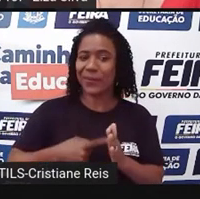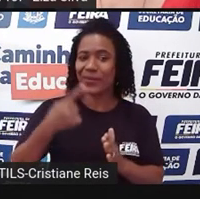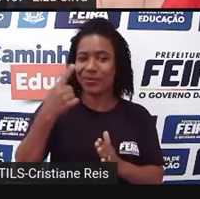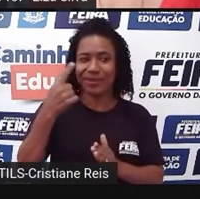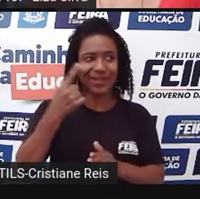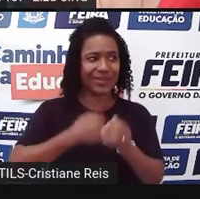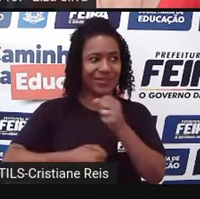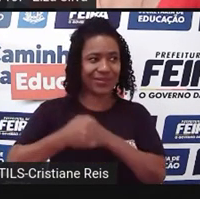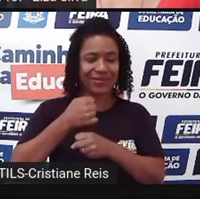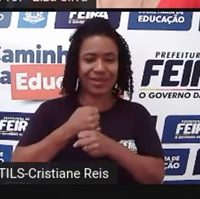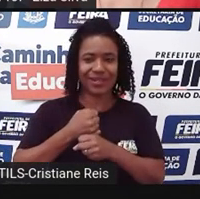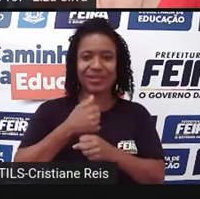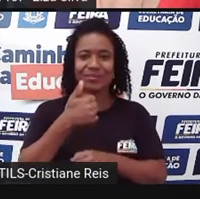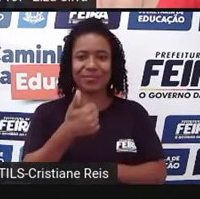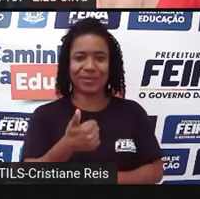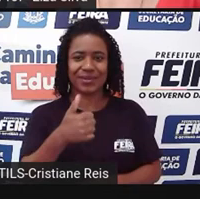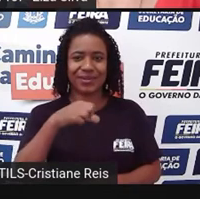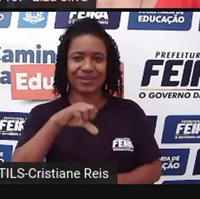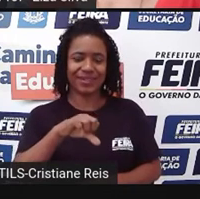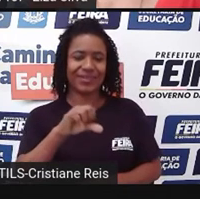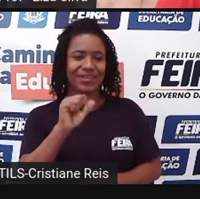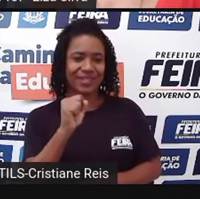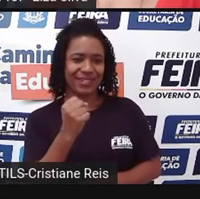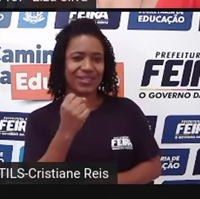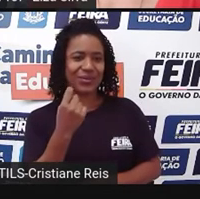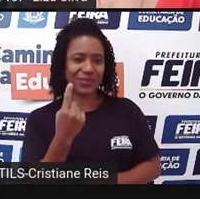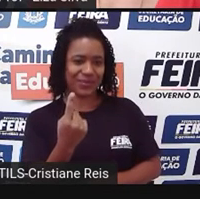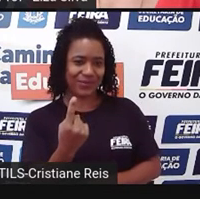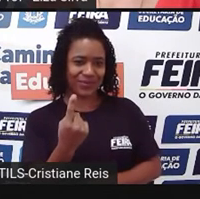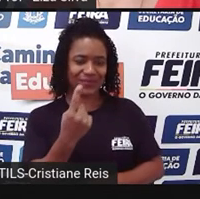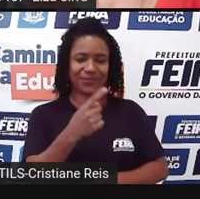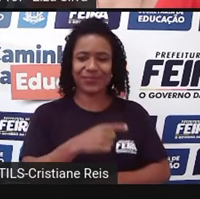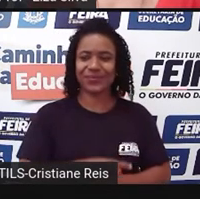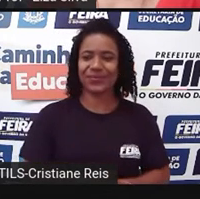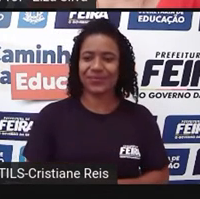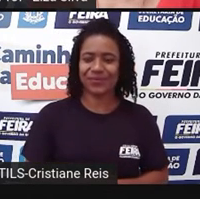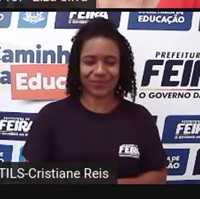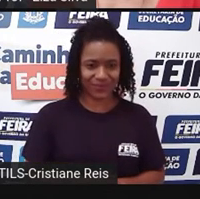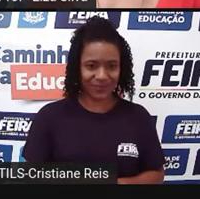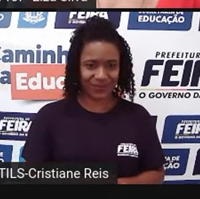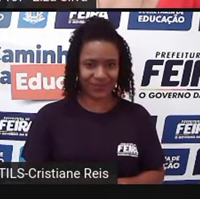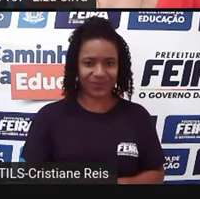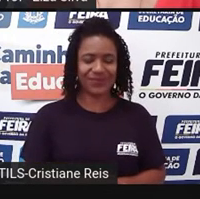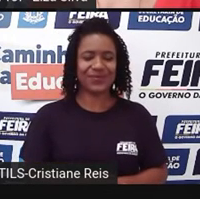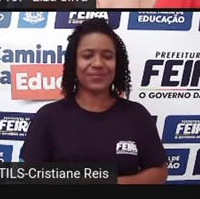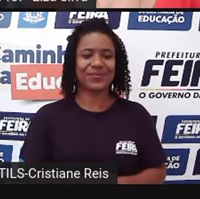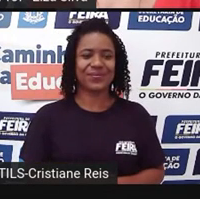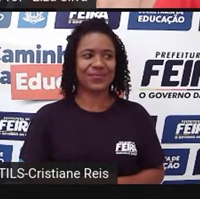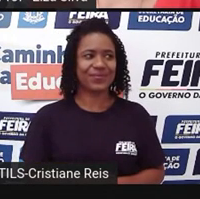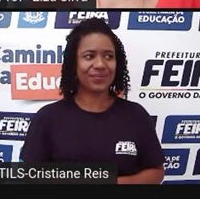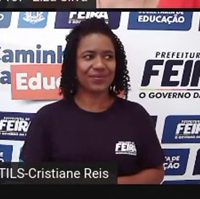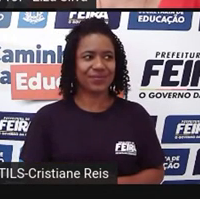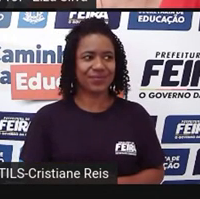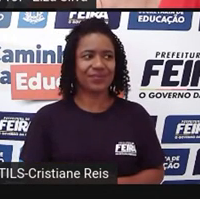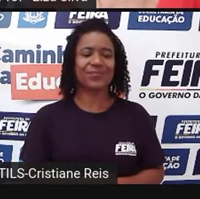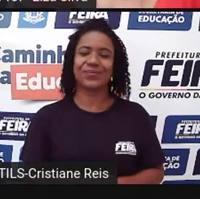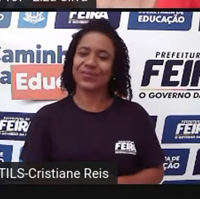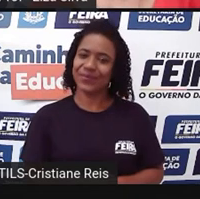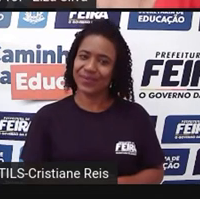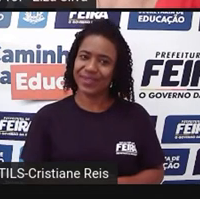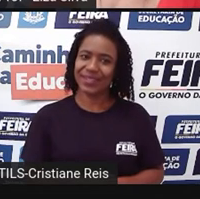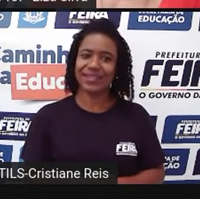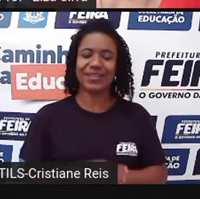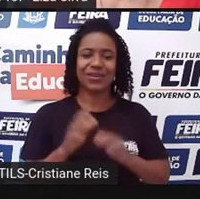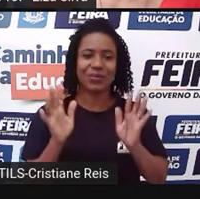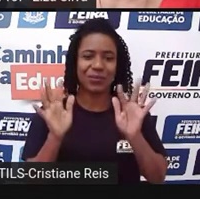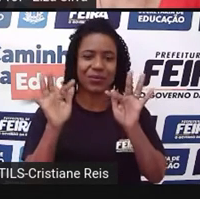foi este que tem aí na imagem que foi inventado na verdade curada Osbourne e por fim para